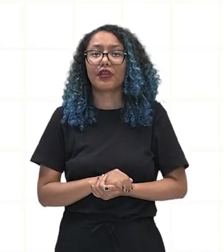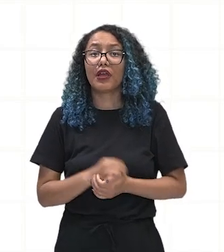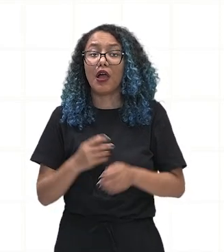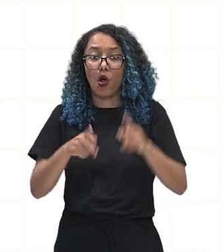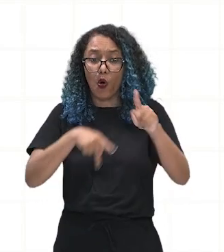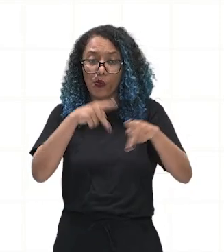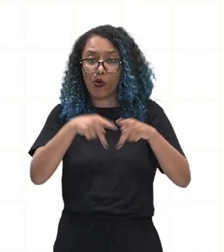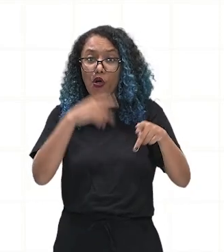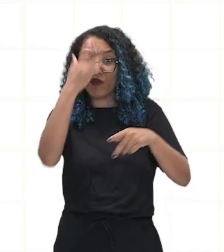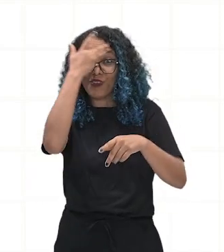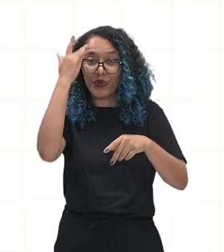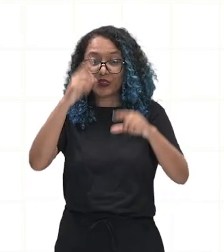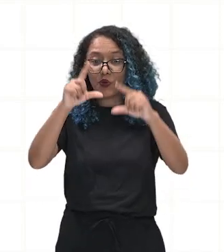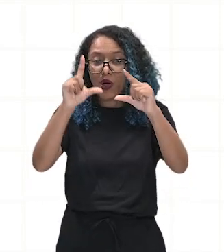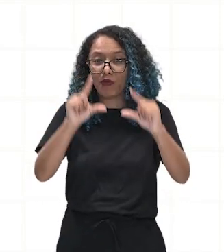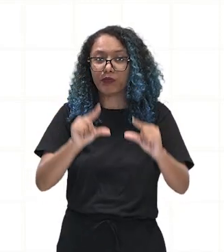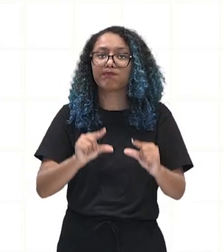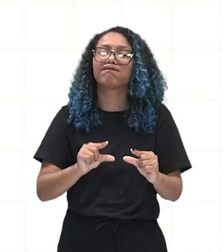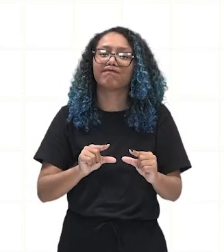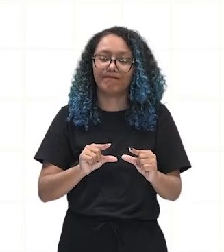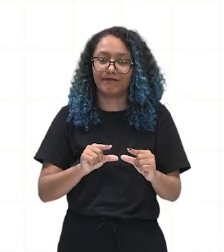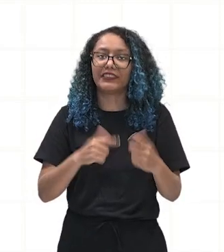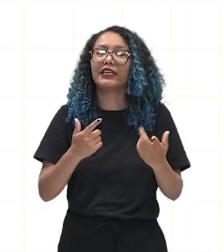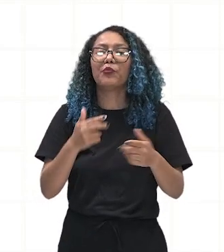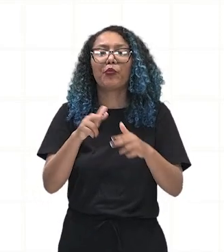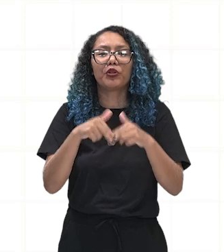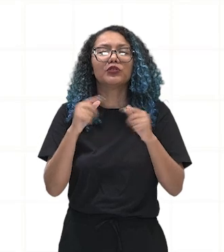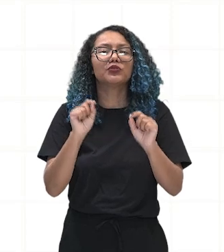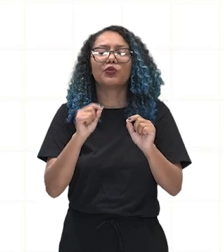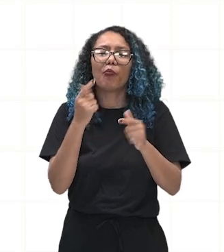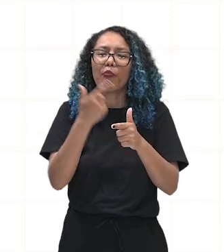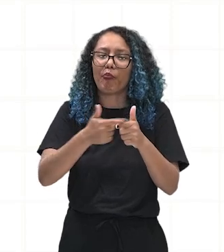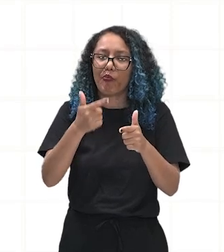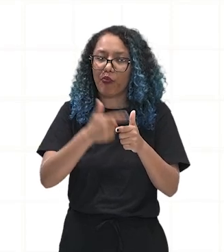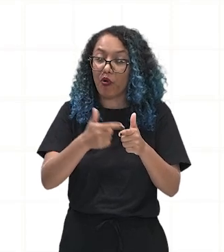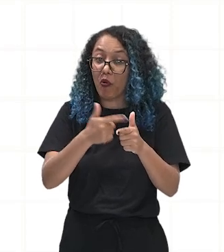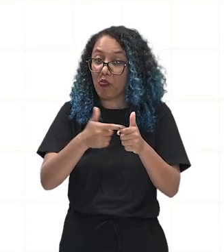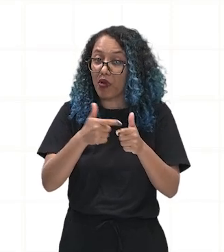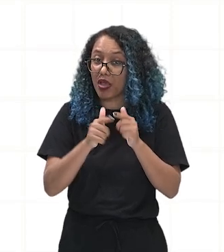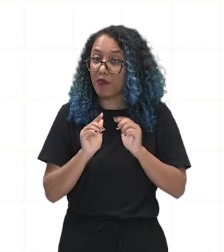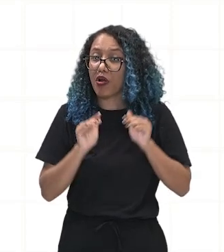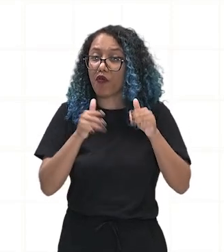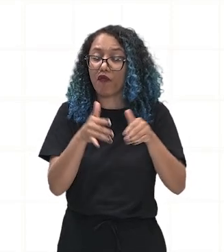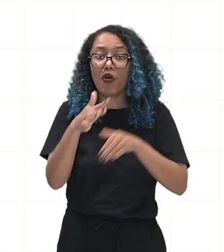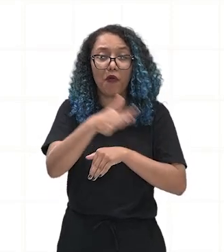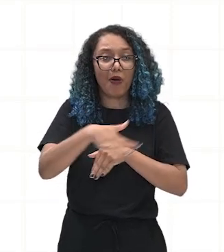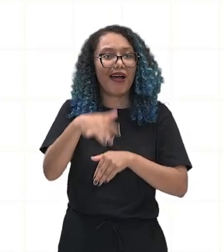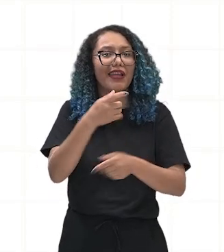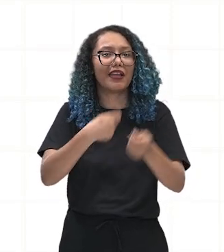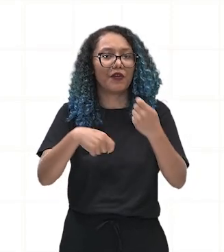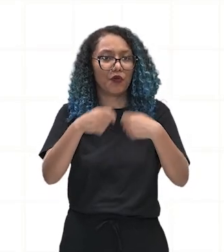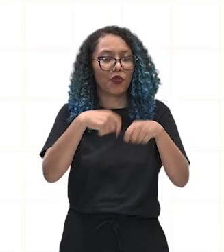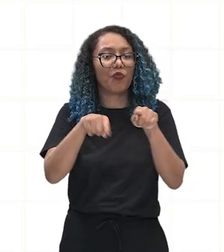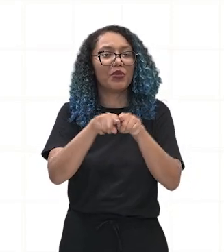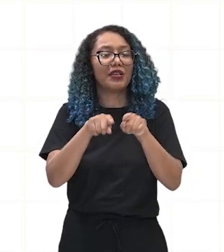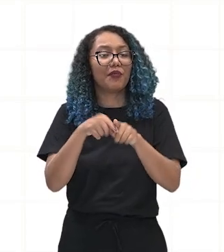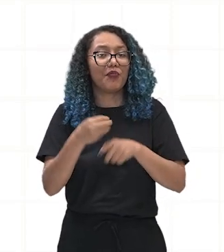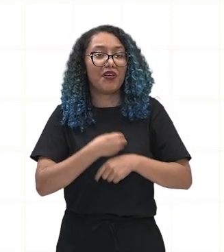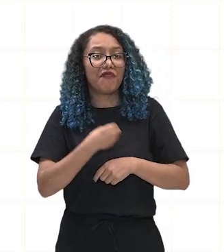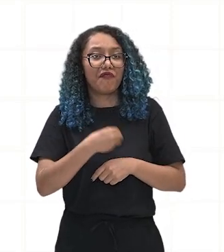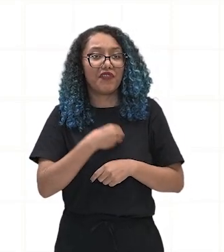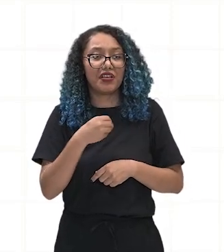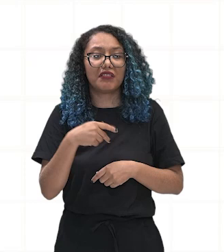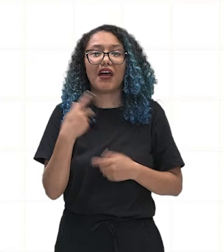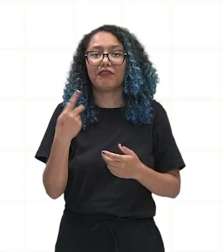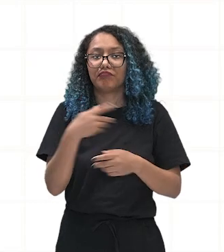diminuísse bastante, o que trouxe problemas para a economia e para a vida das